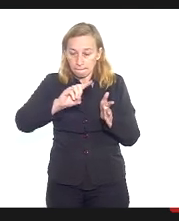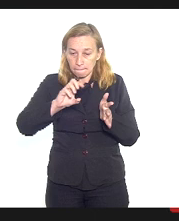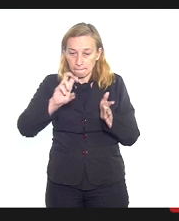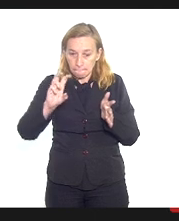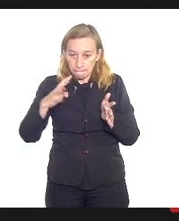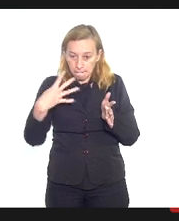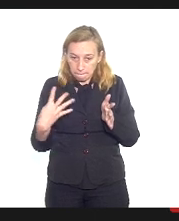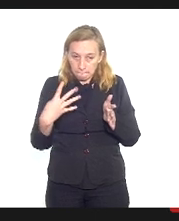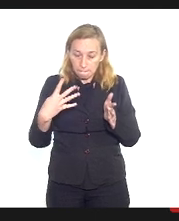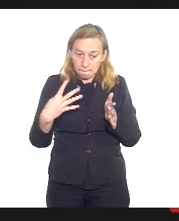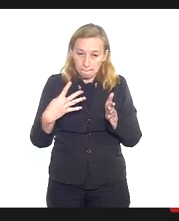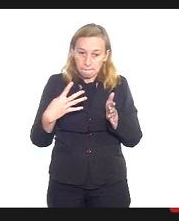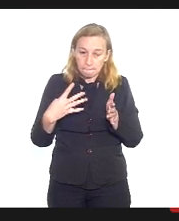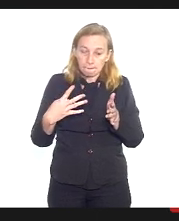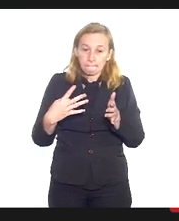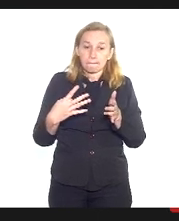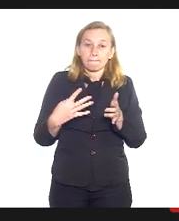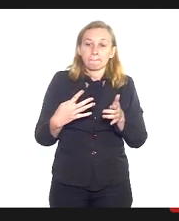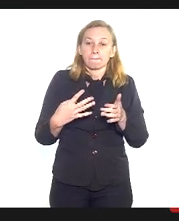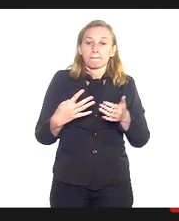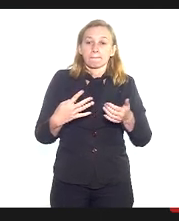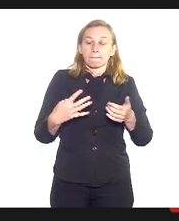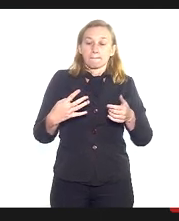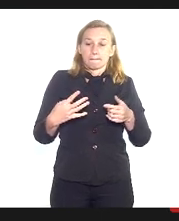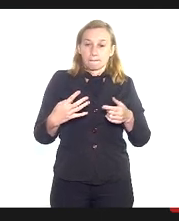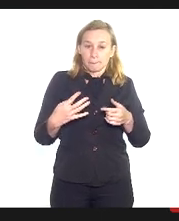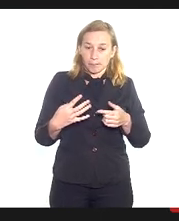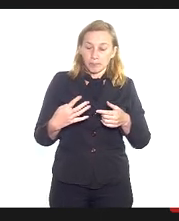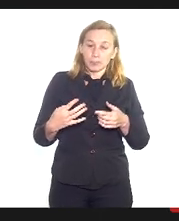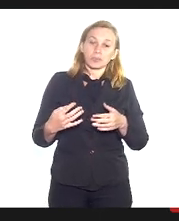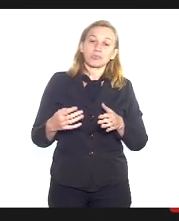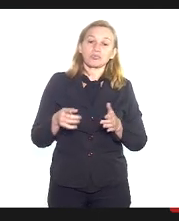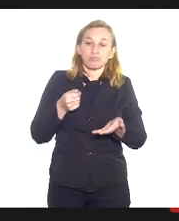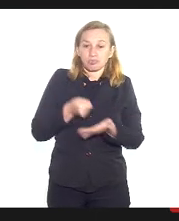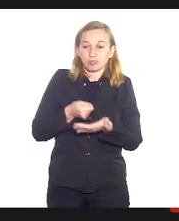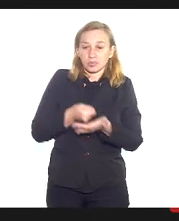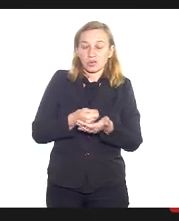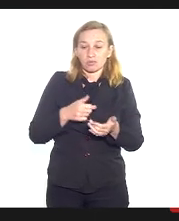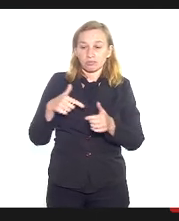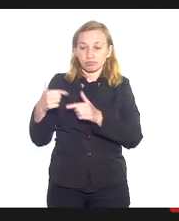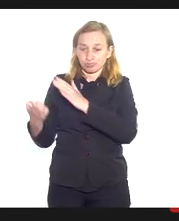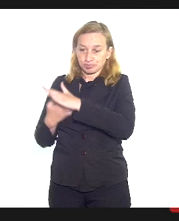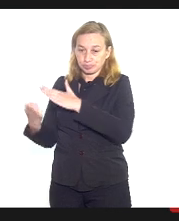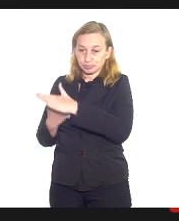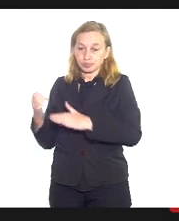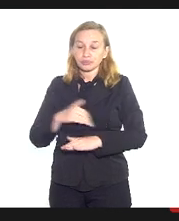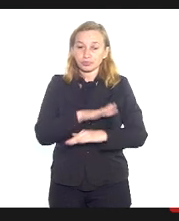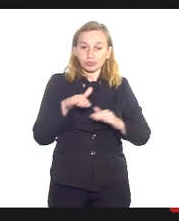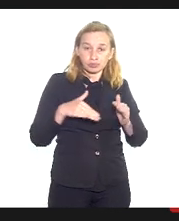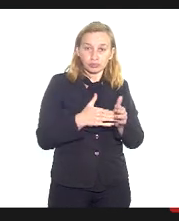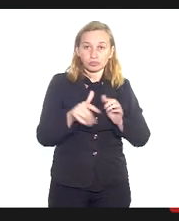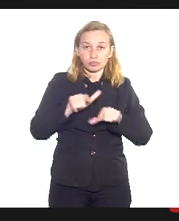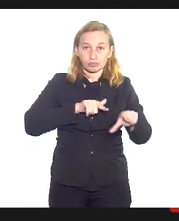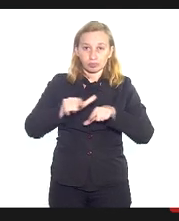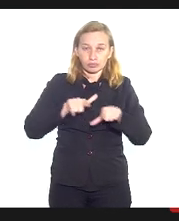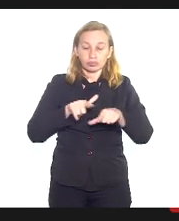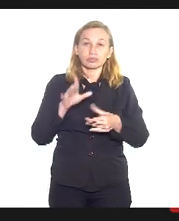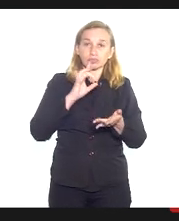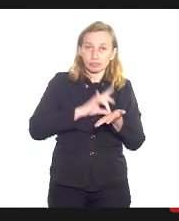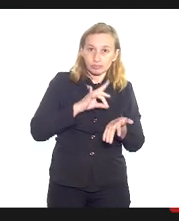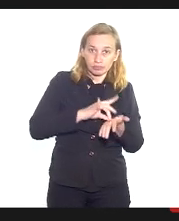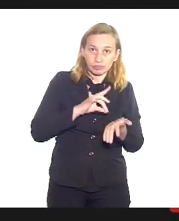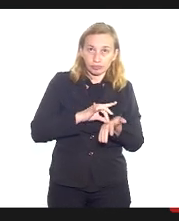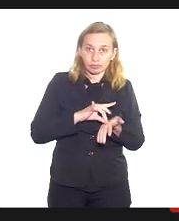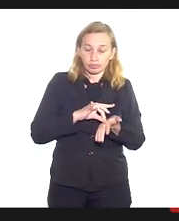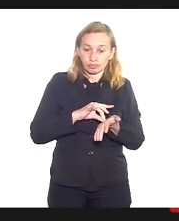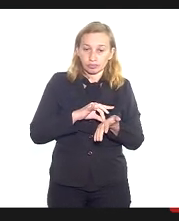de serviço. E, então, assim, existe toda uma, vamos dizer assim, um cenário que realmente nos dá,